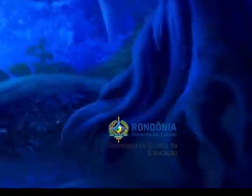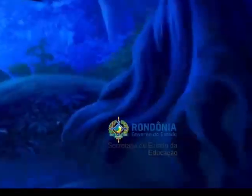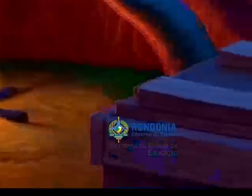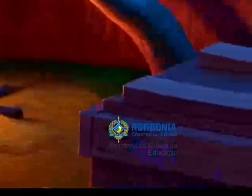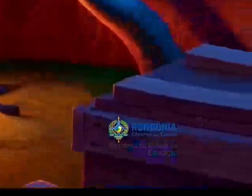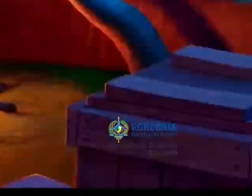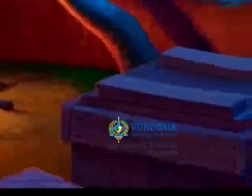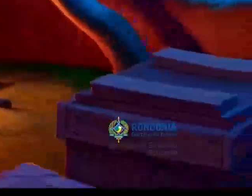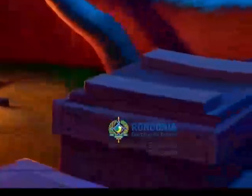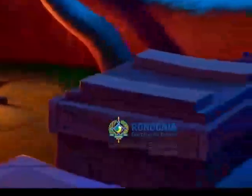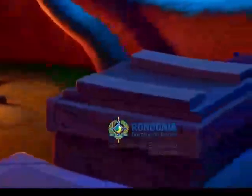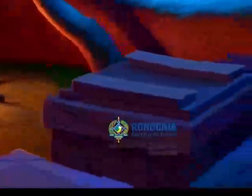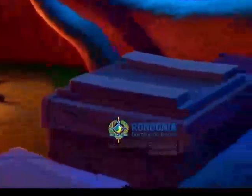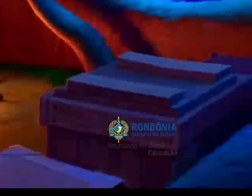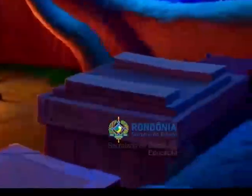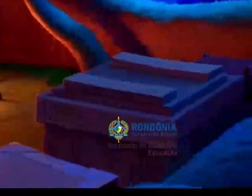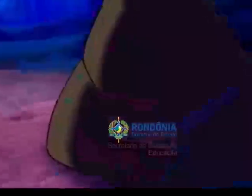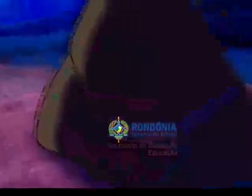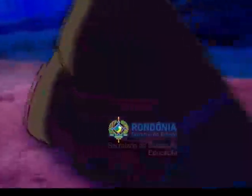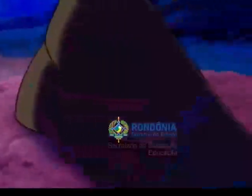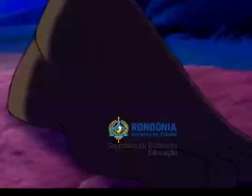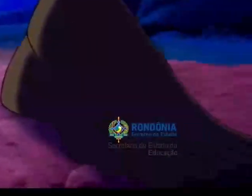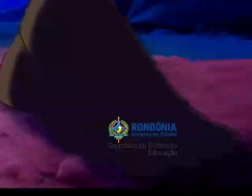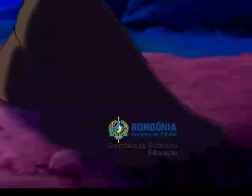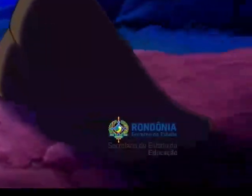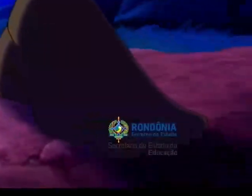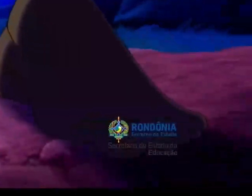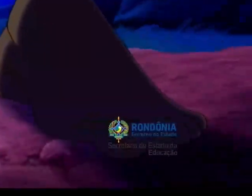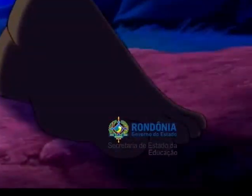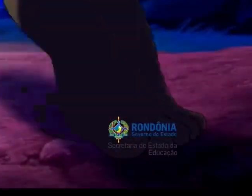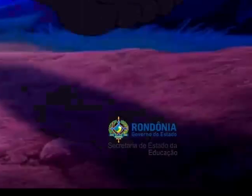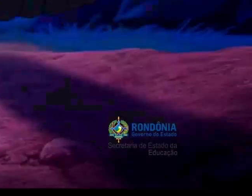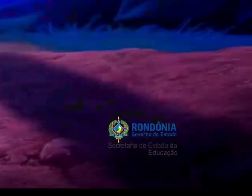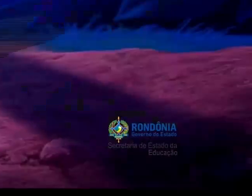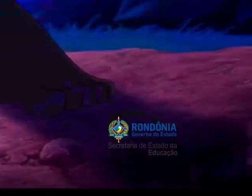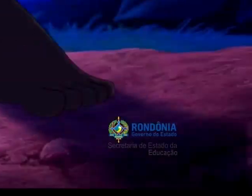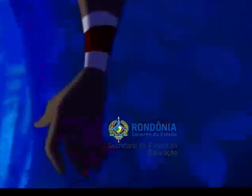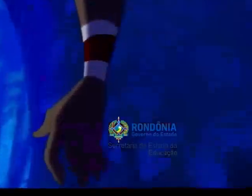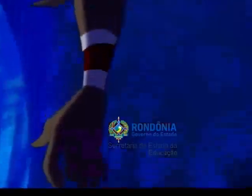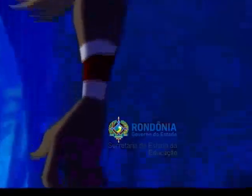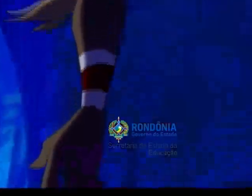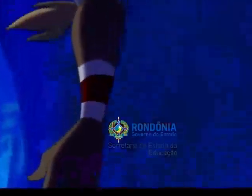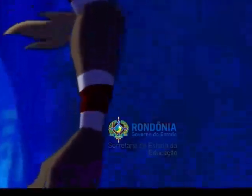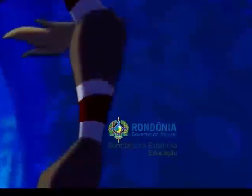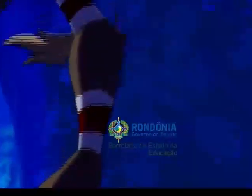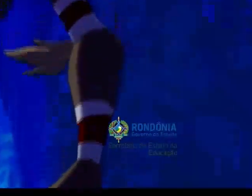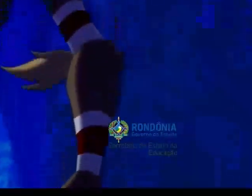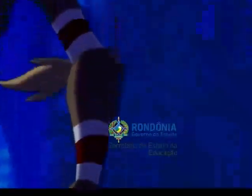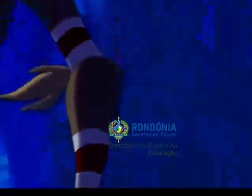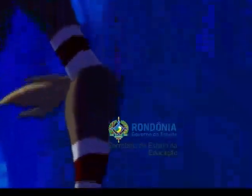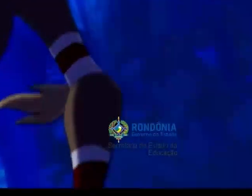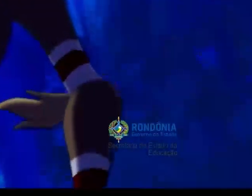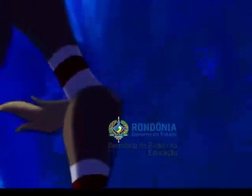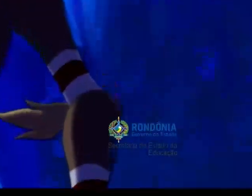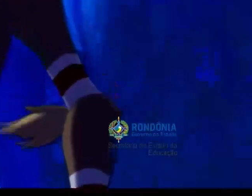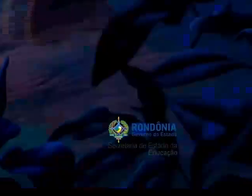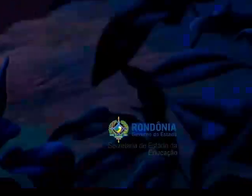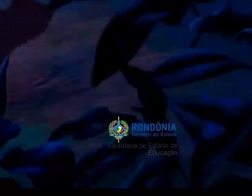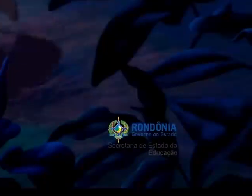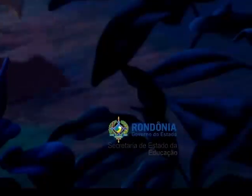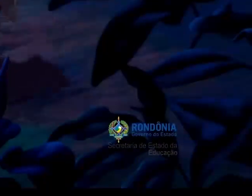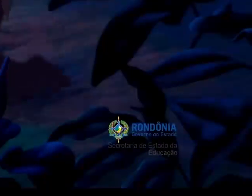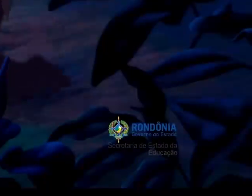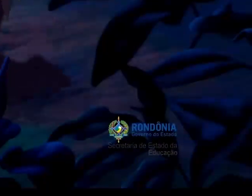os animais dos caçadores. É descrito como um menino de baixa estatura, cabelos ruivos e pés